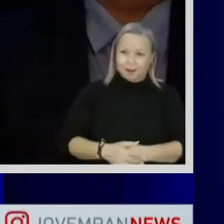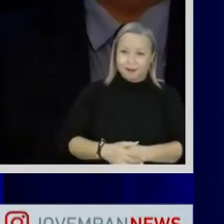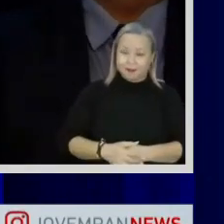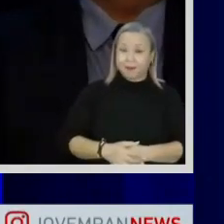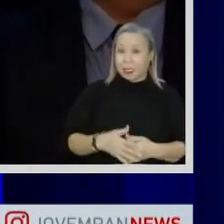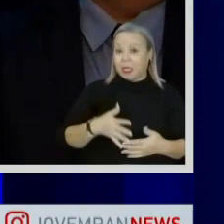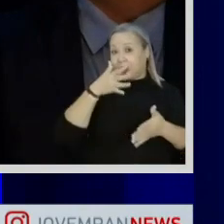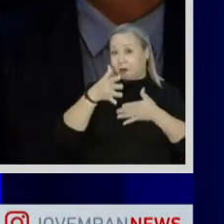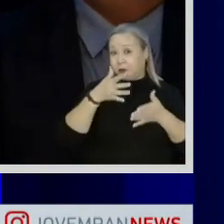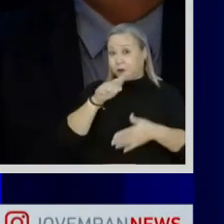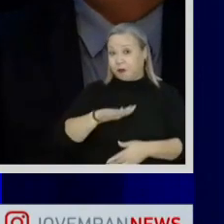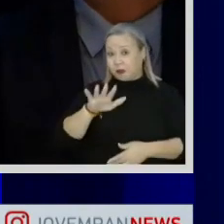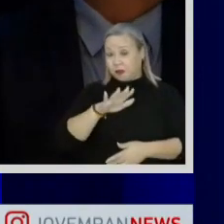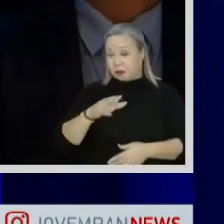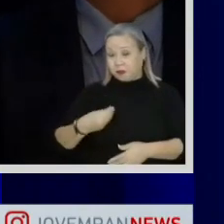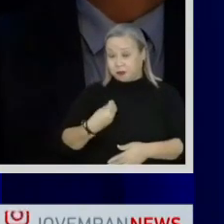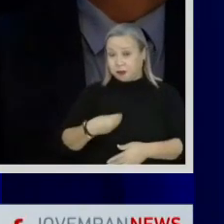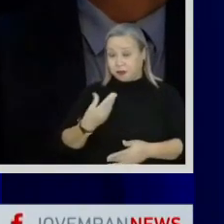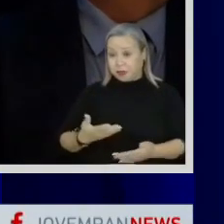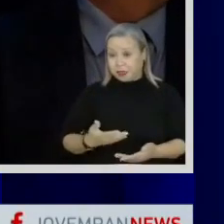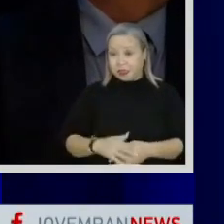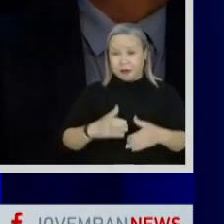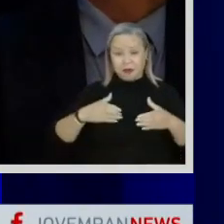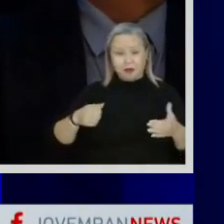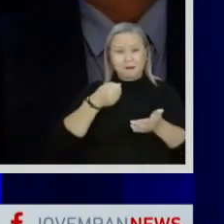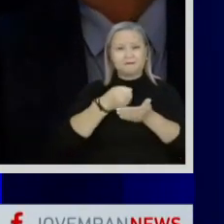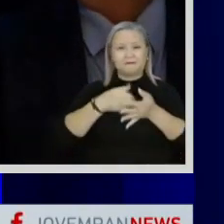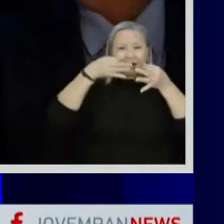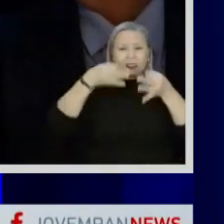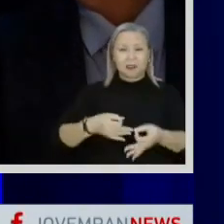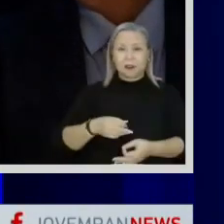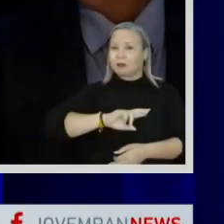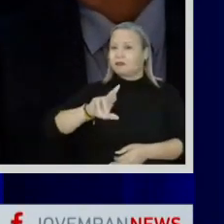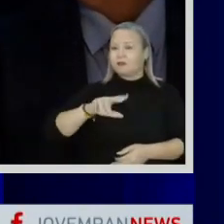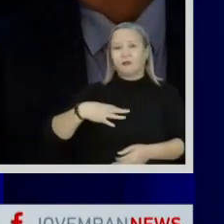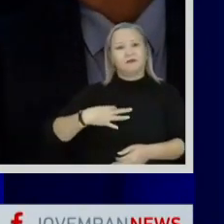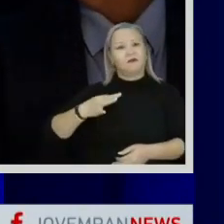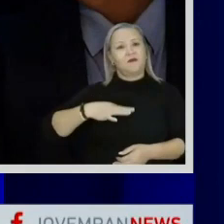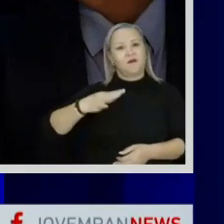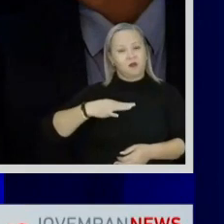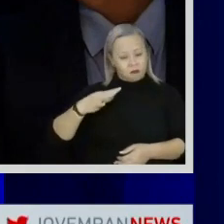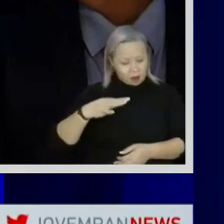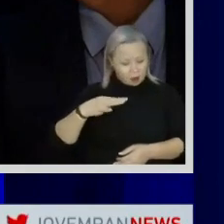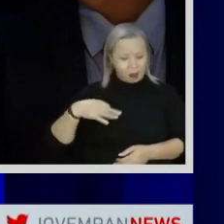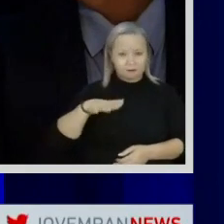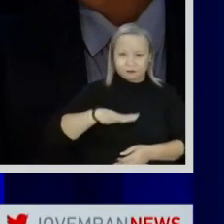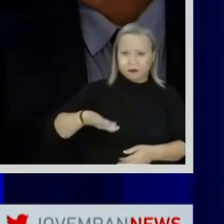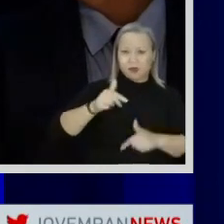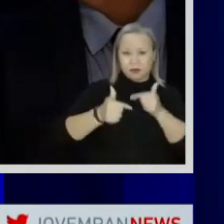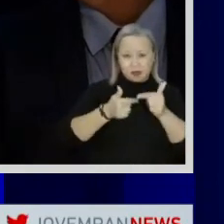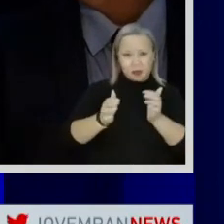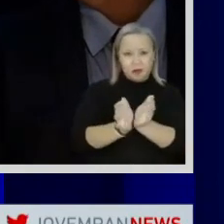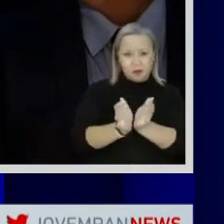repente, a democracia... E aí, não é essa democracia que é dita, tá? A democracia, de repente, não seria o caminho, porque ela é o meio, ela é um ato,